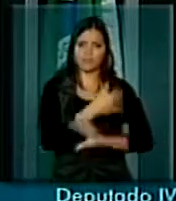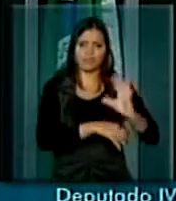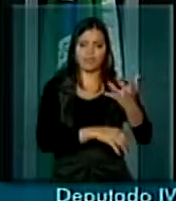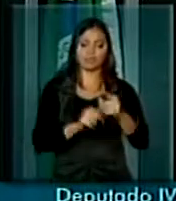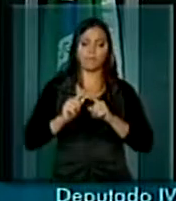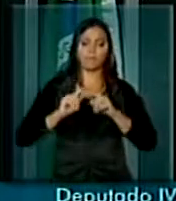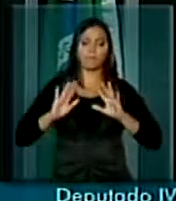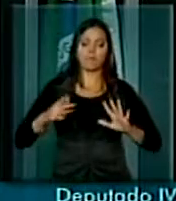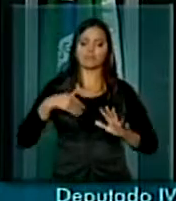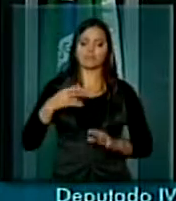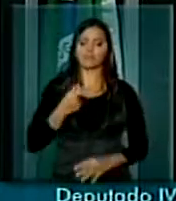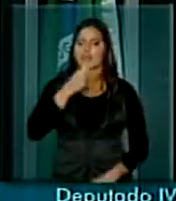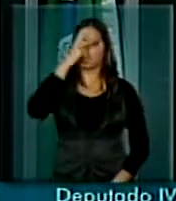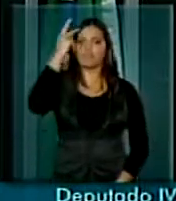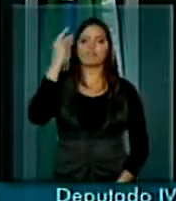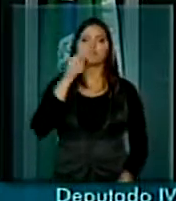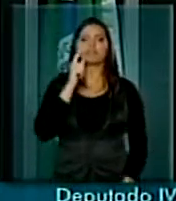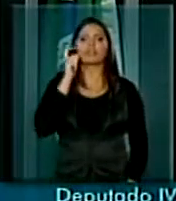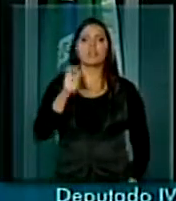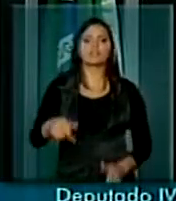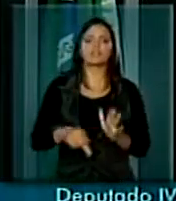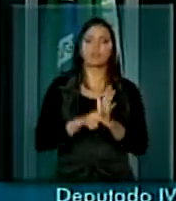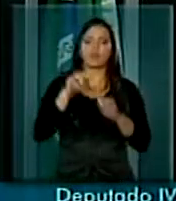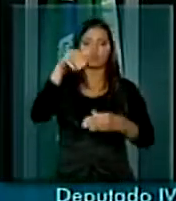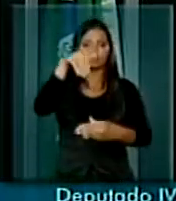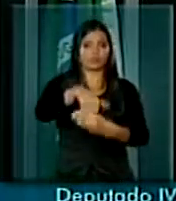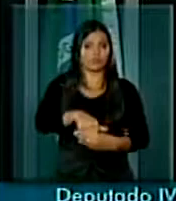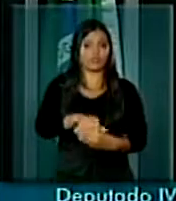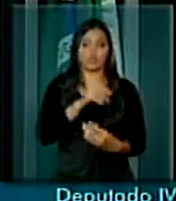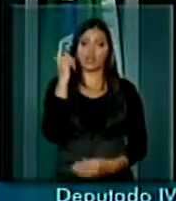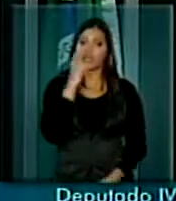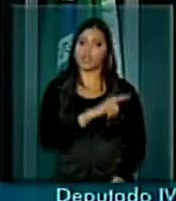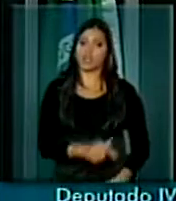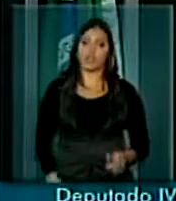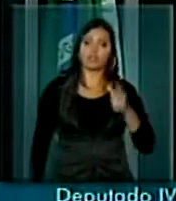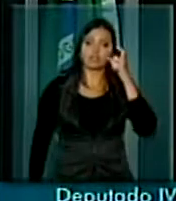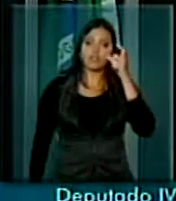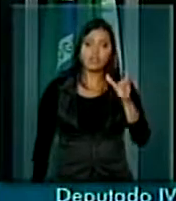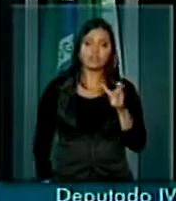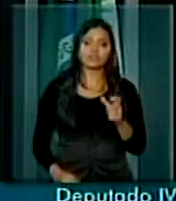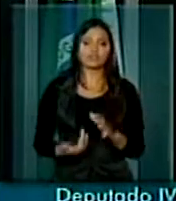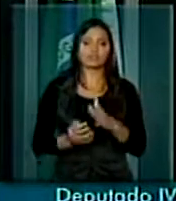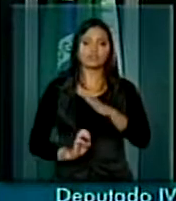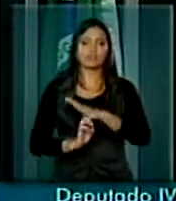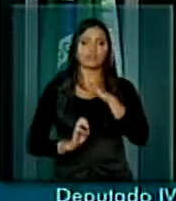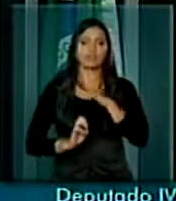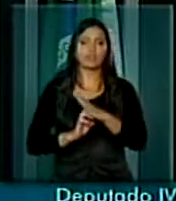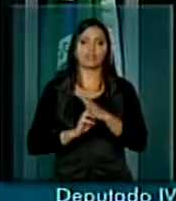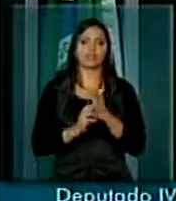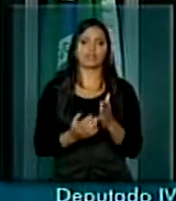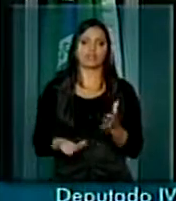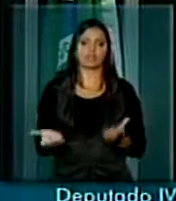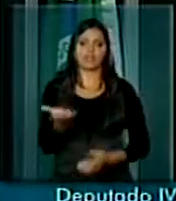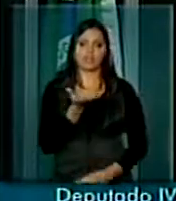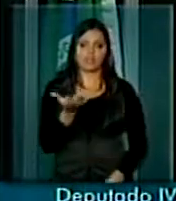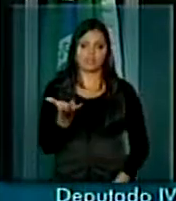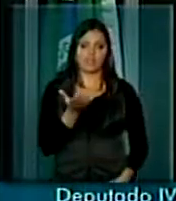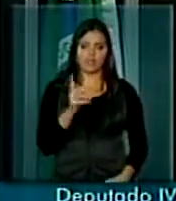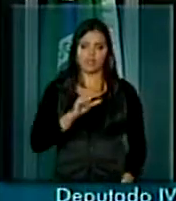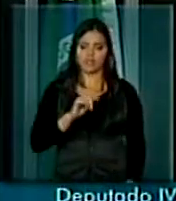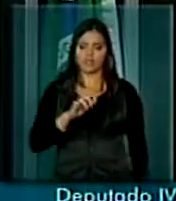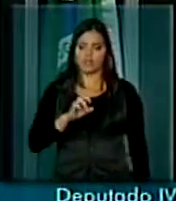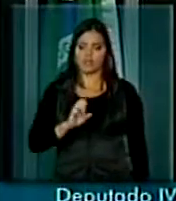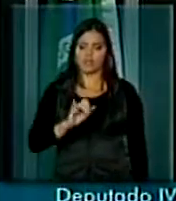atrás o eleitoralismo e o interesse direto das grandes empreiteiras que estão nesse